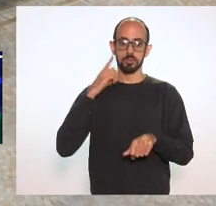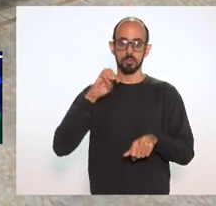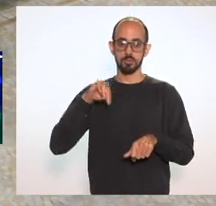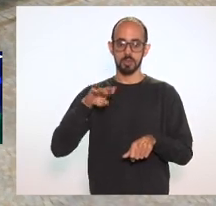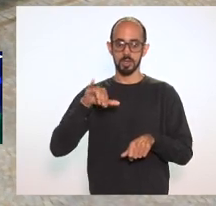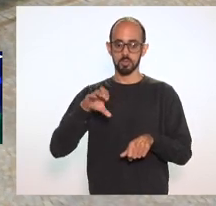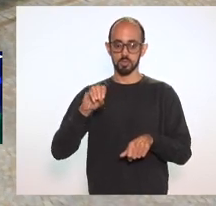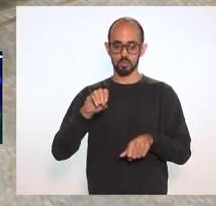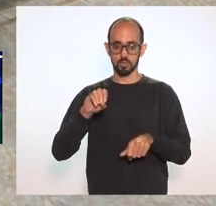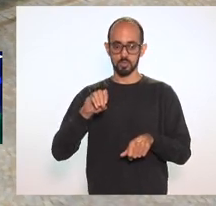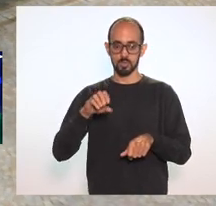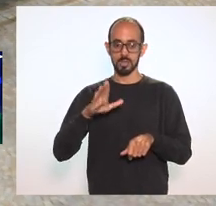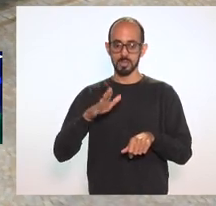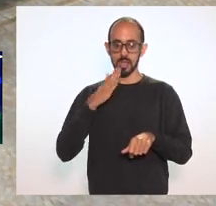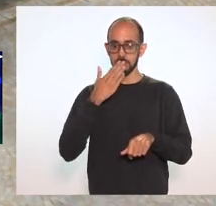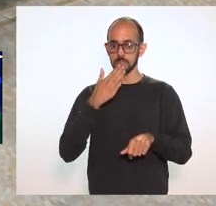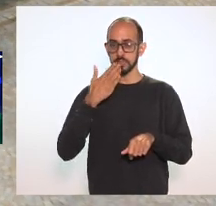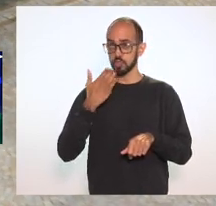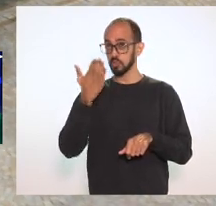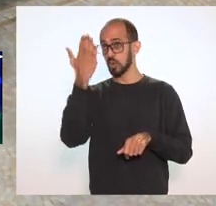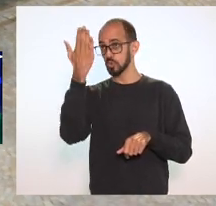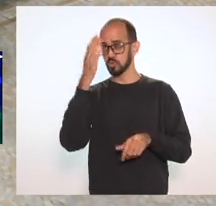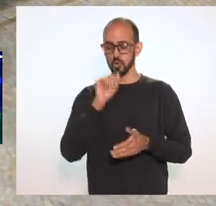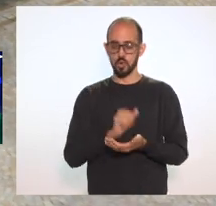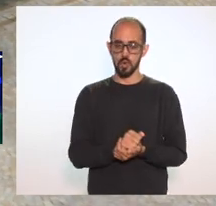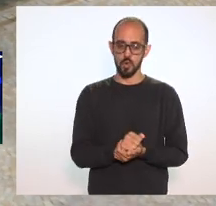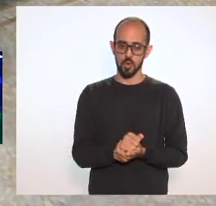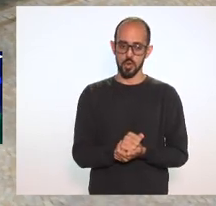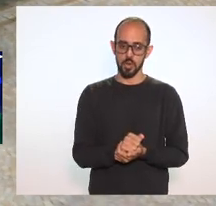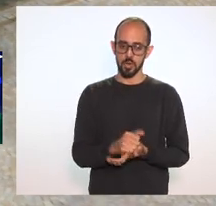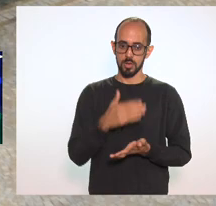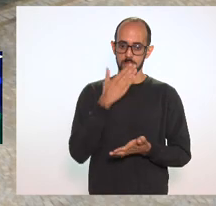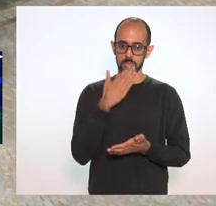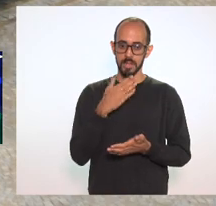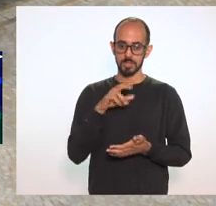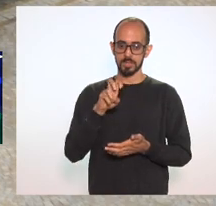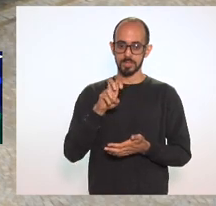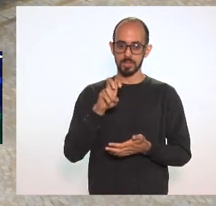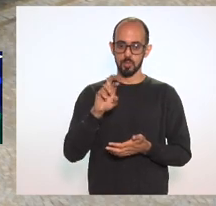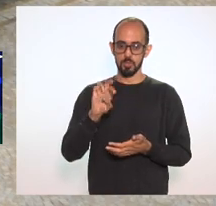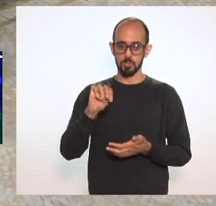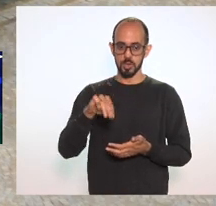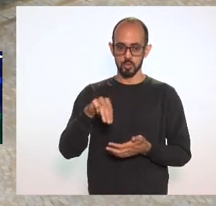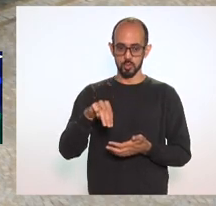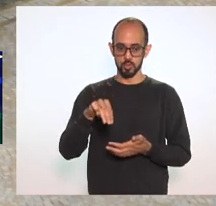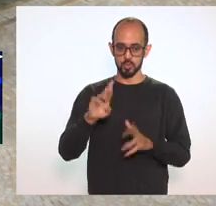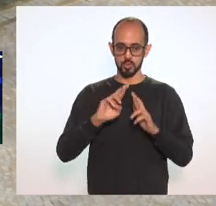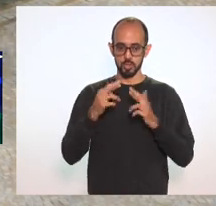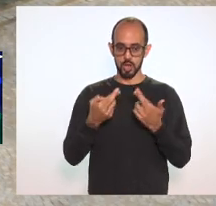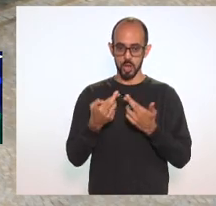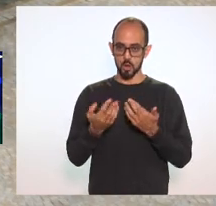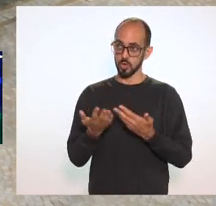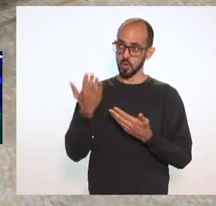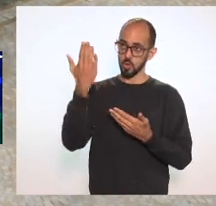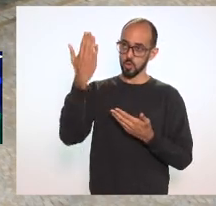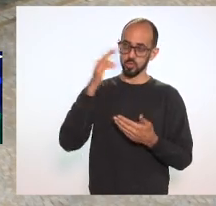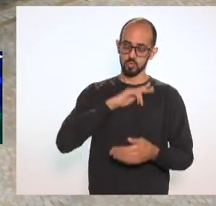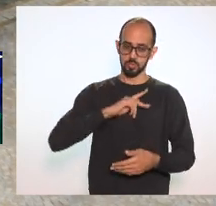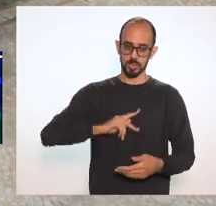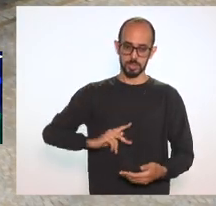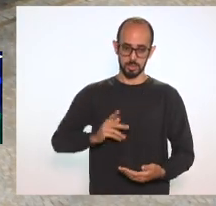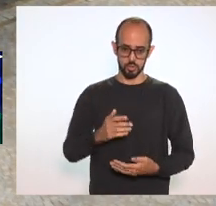mais um grande apelo a vossa excelência ele pede cinco minutos de reunião com vossa